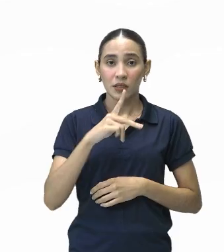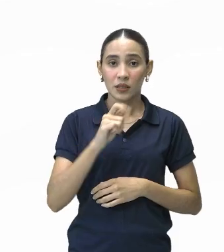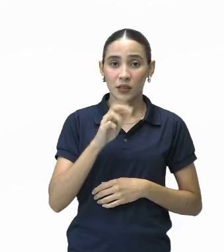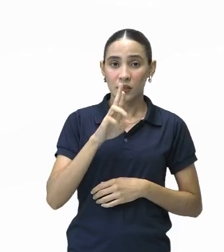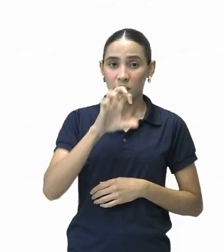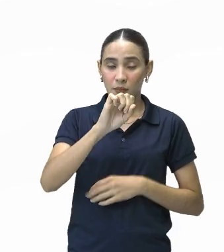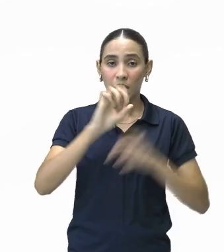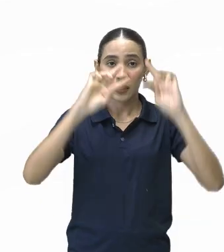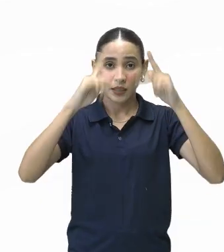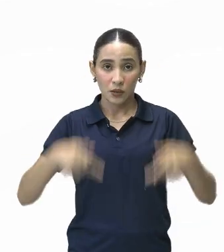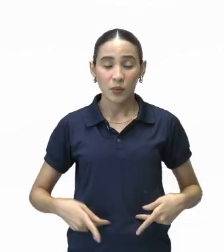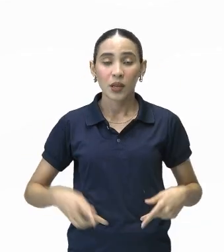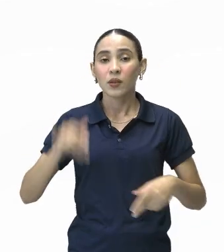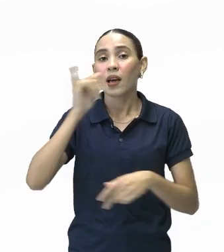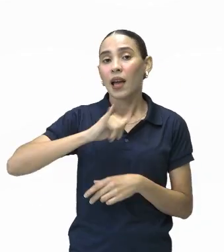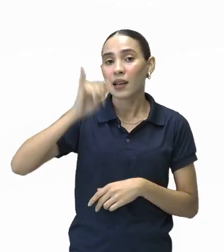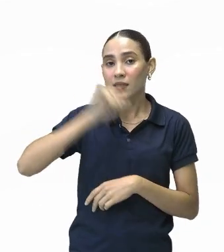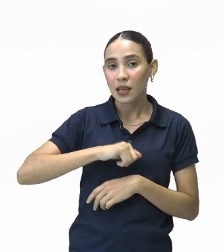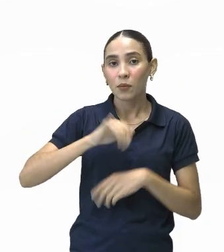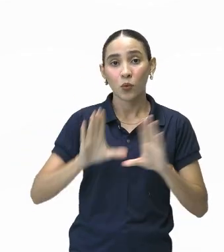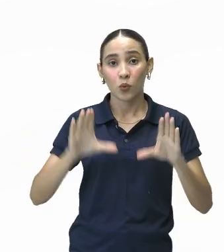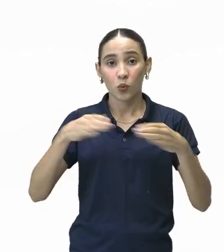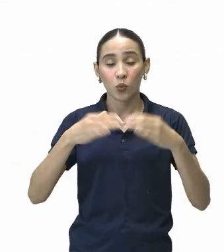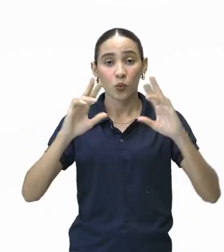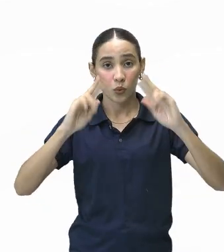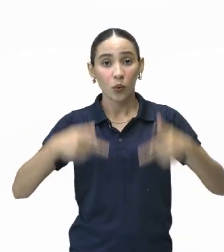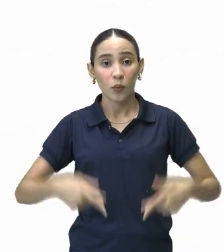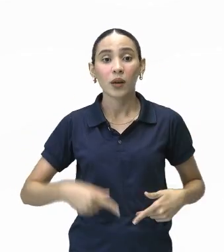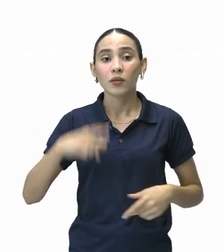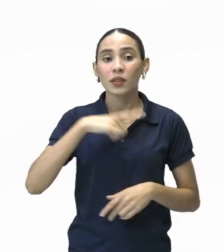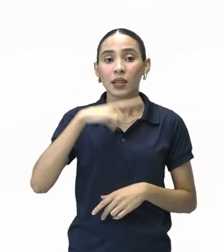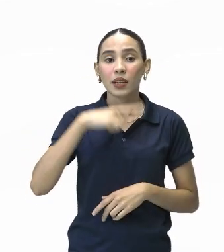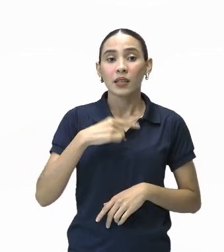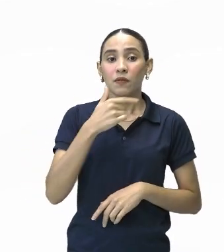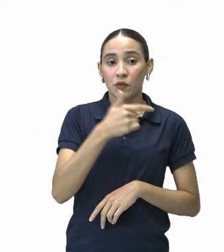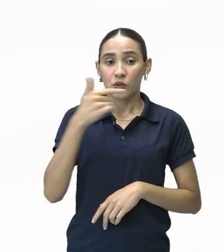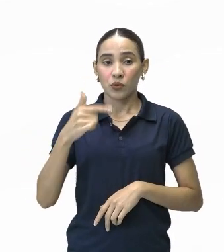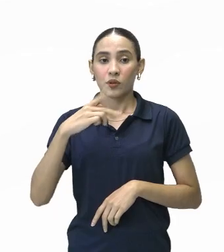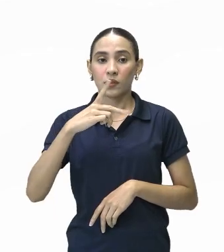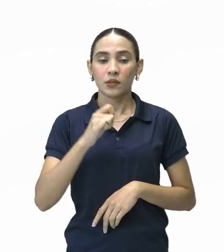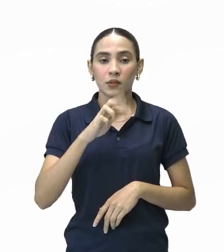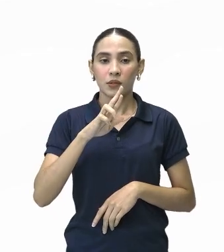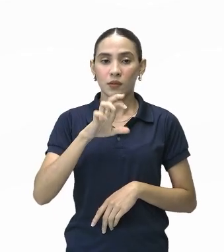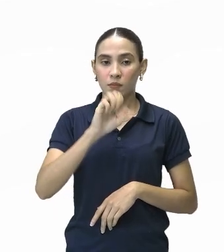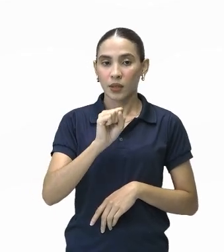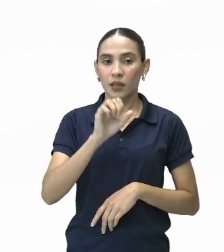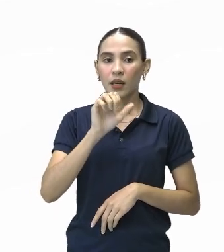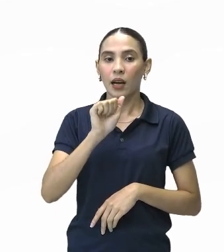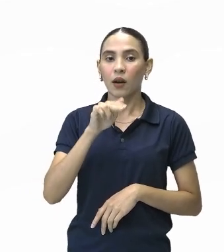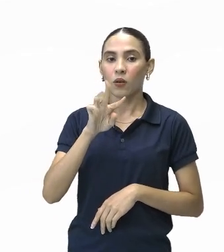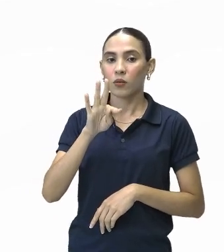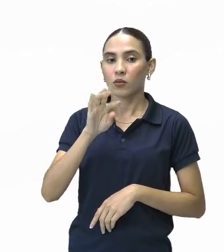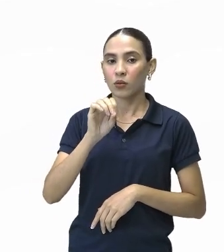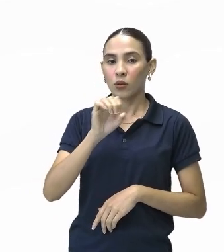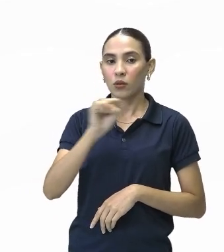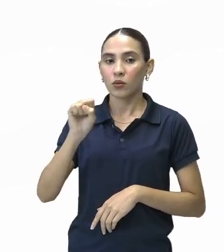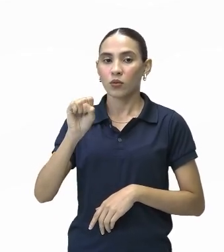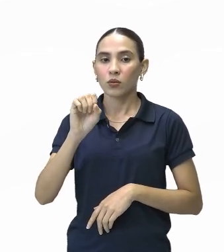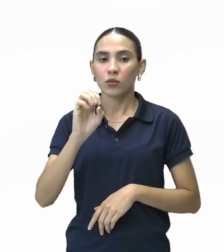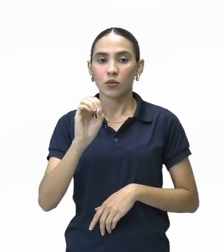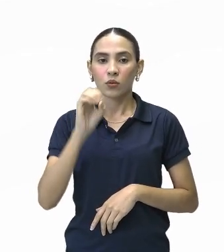humano. A gente está tomando exemplo a espécie humana, que possui 22 pares de autossomos.